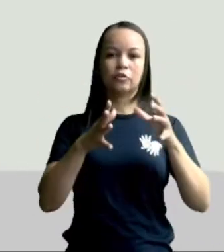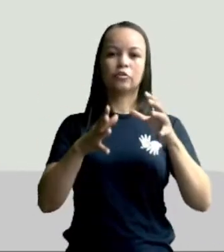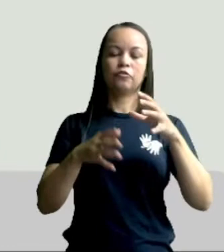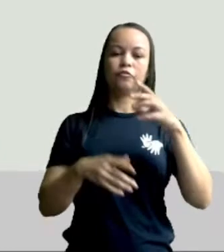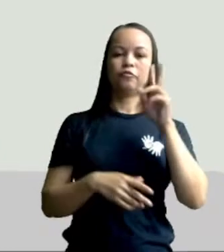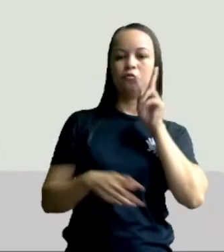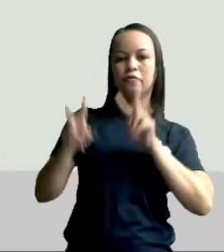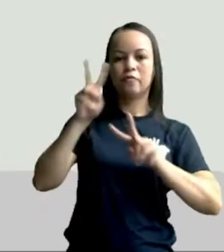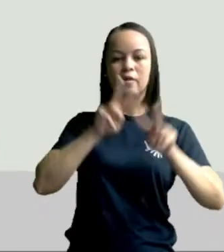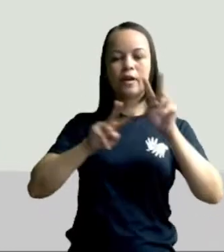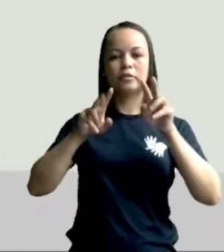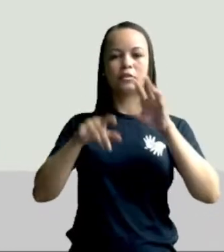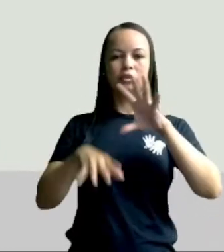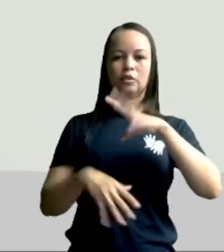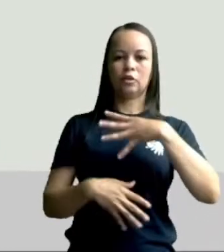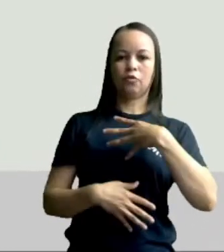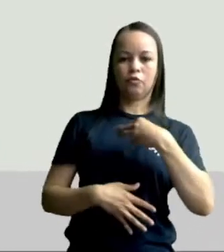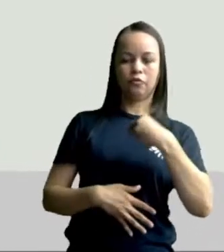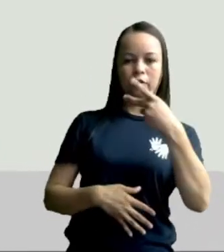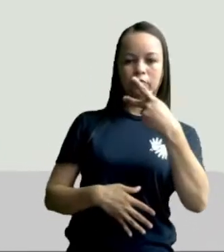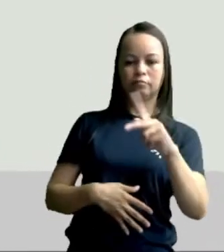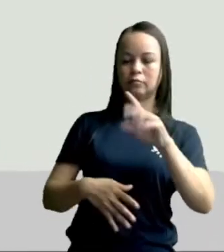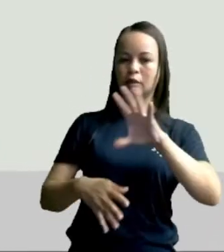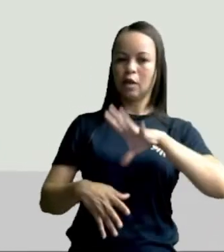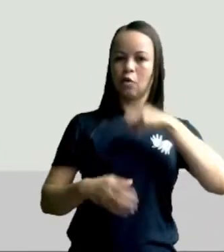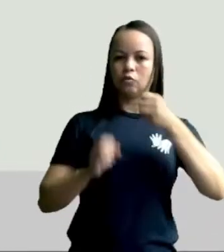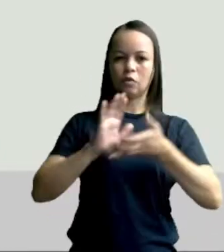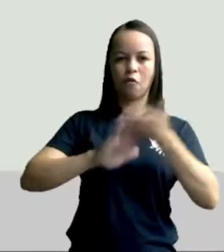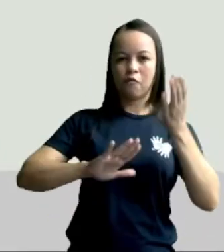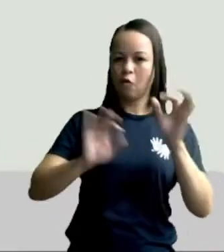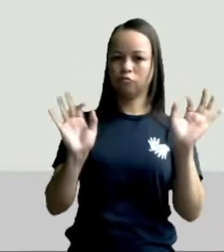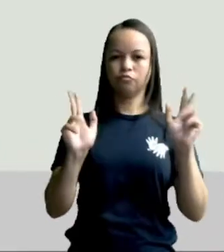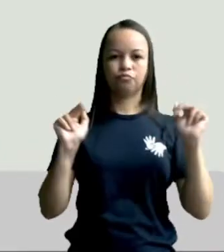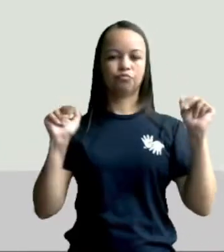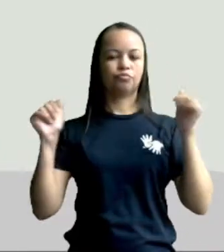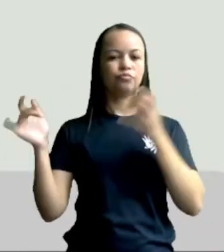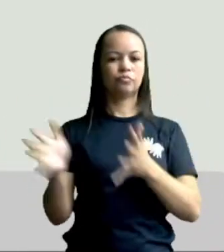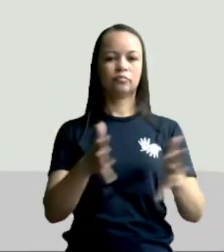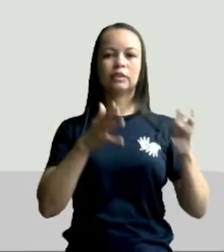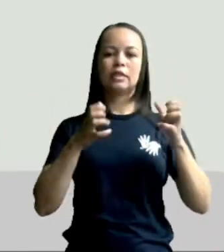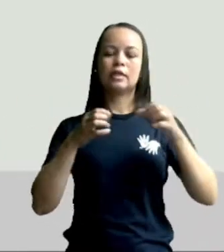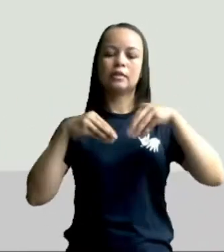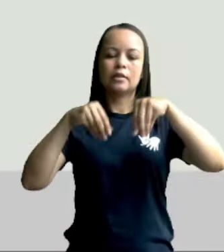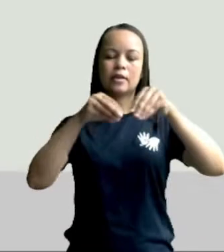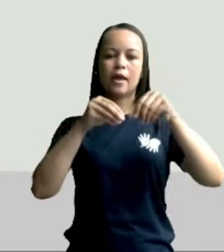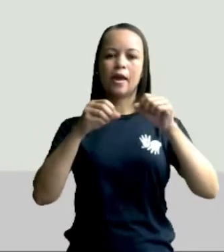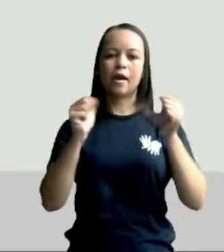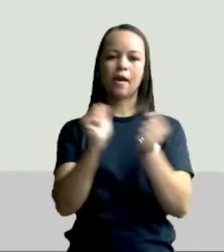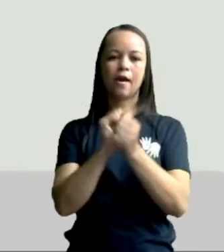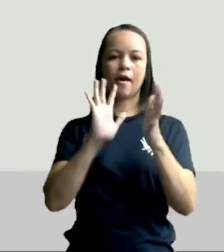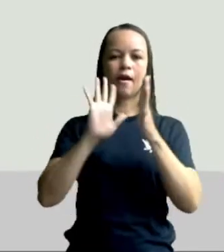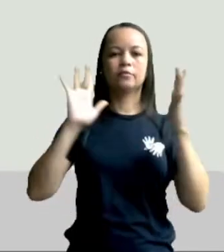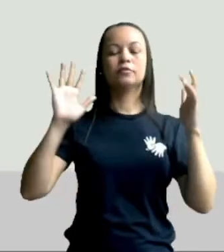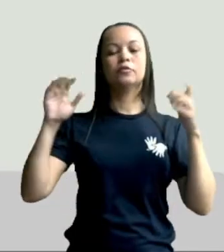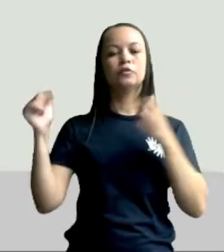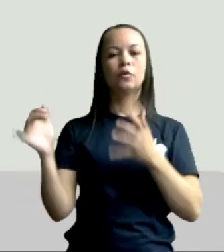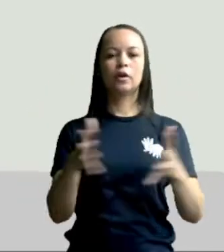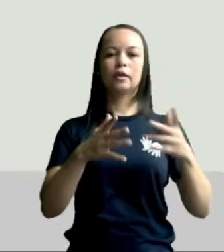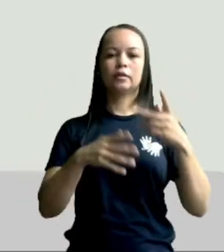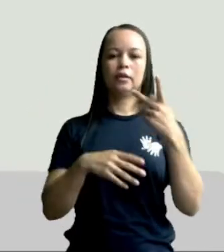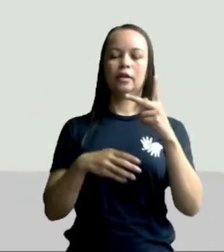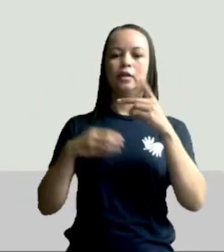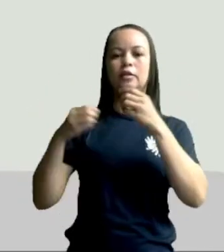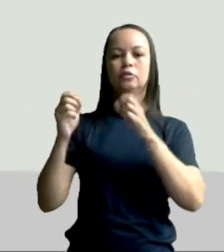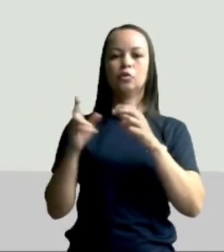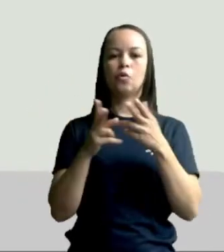luta, nem teme quem te adora a própria morte. Terra adorada, entre outros mil, és tu, Brasil,